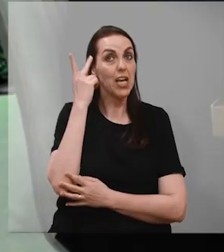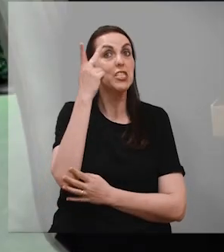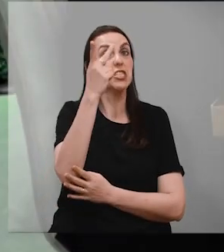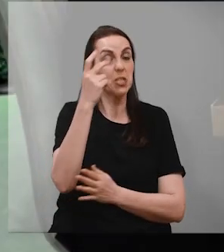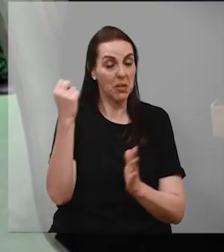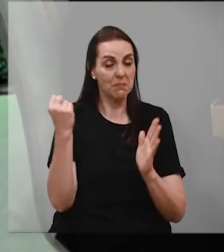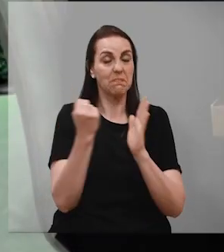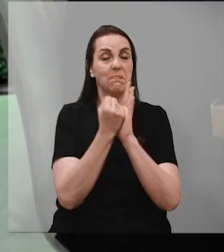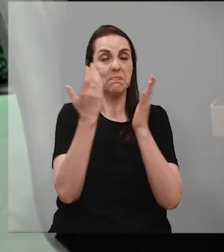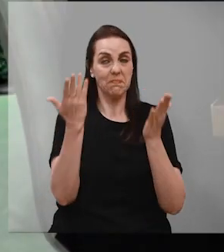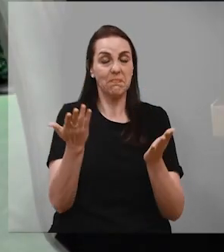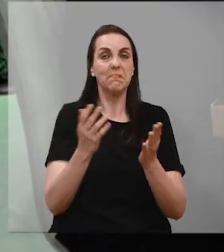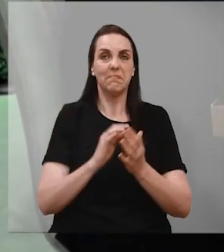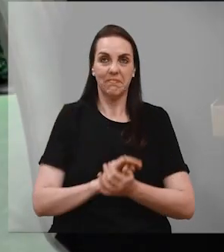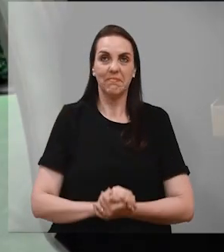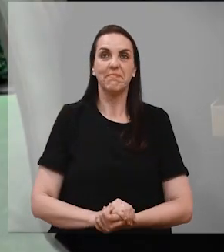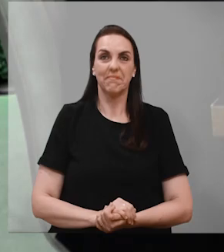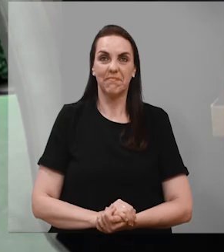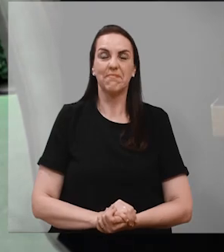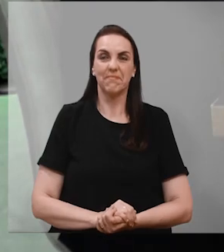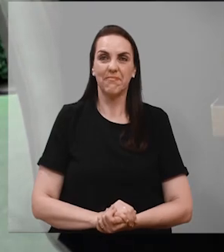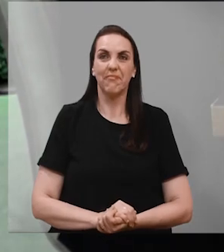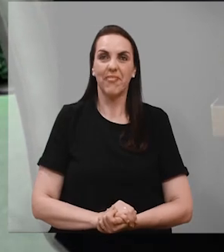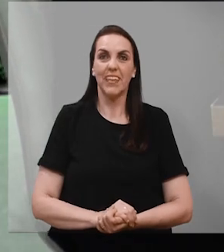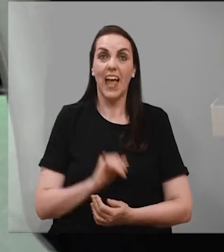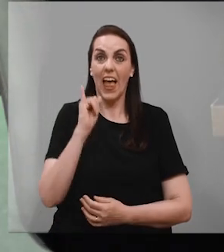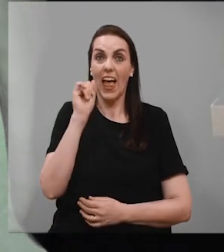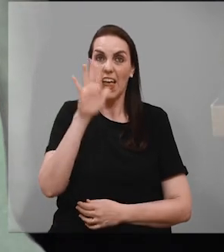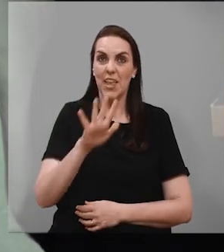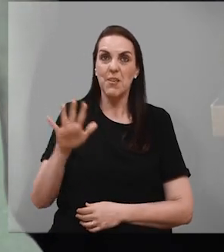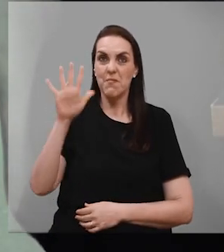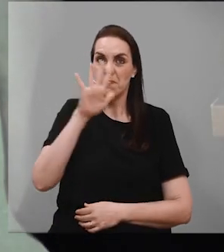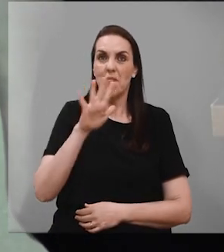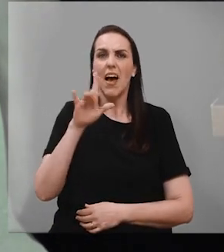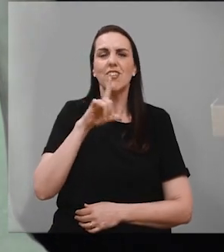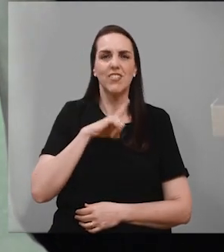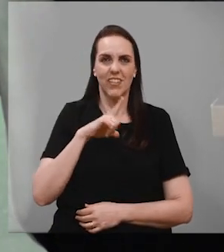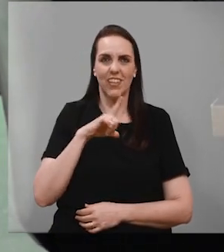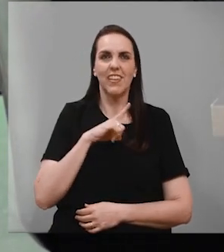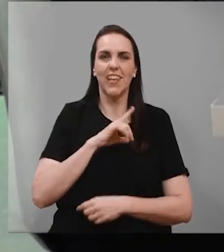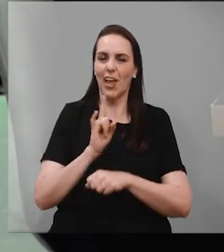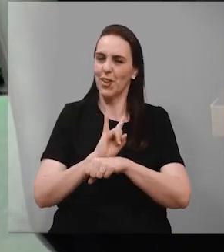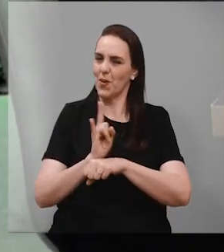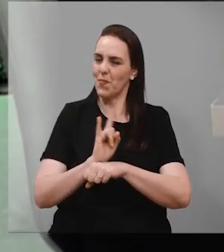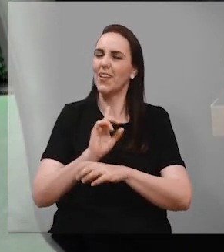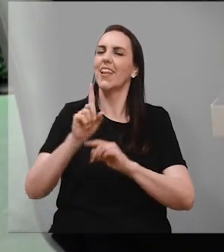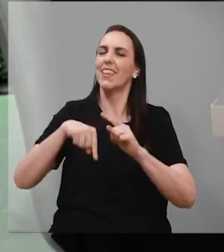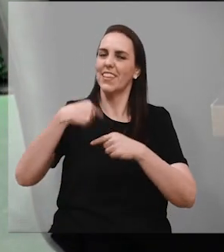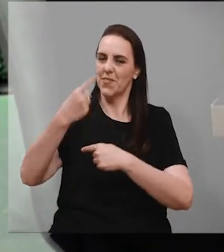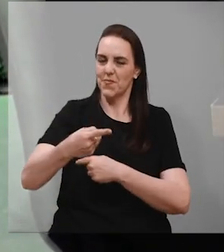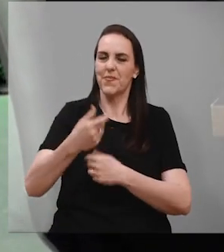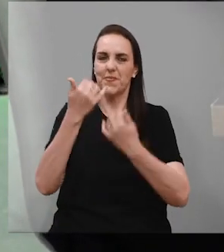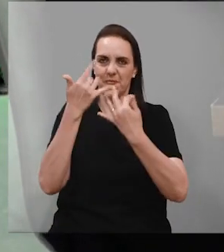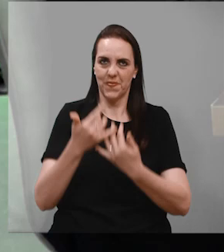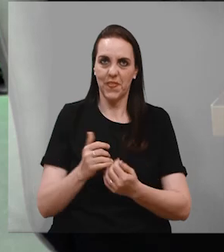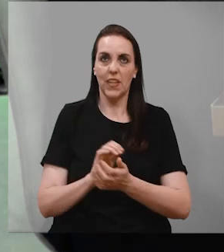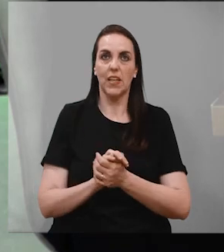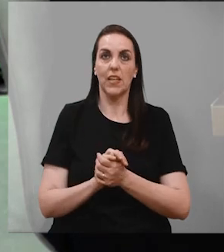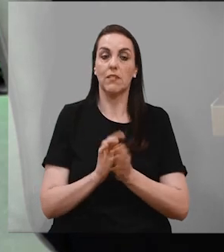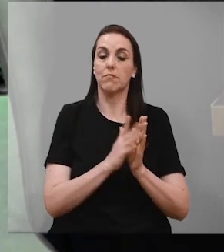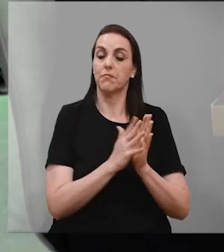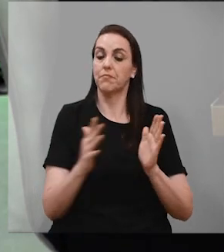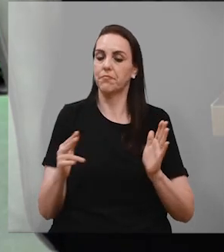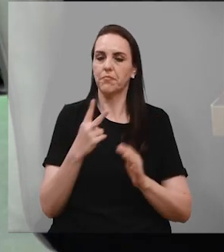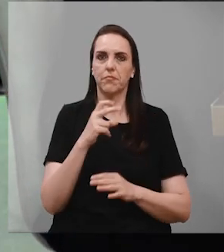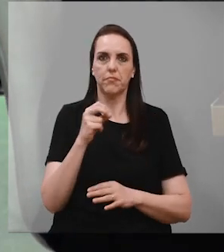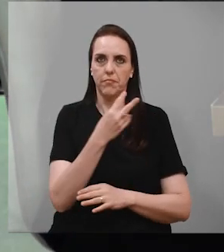essa história pode vai contar depois, né, Carol? Essas imagens estão no nosso documentário que a gente vai falar mais adiante. Isso aí. Ao